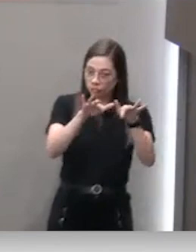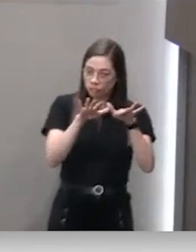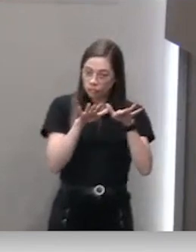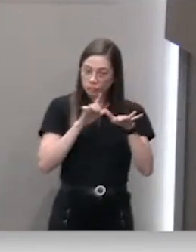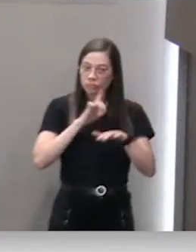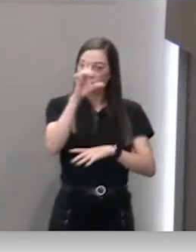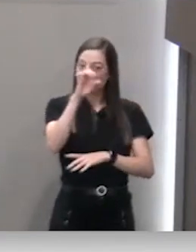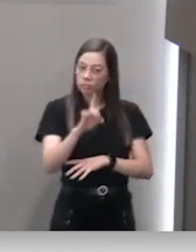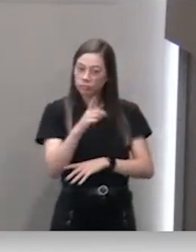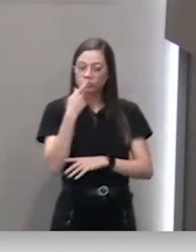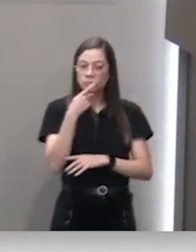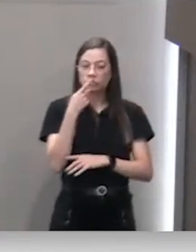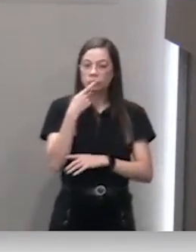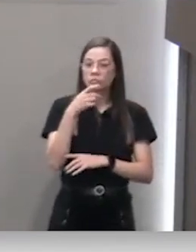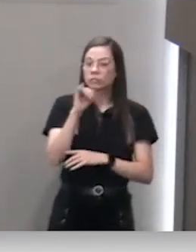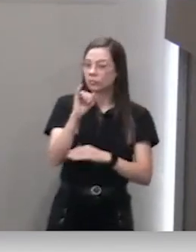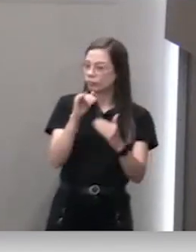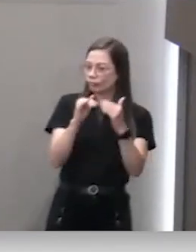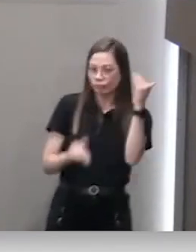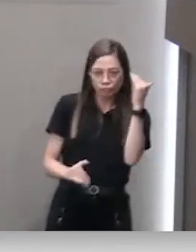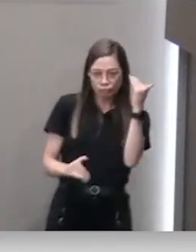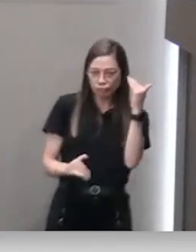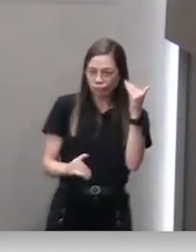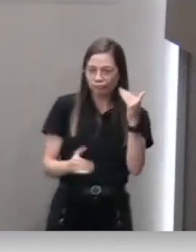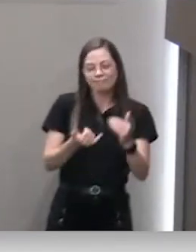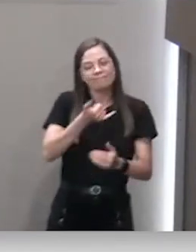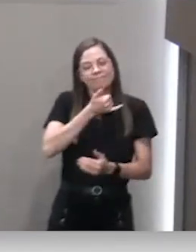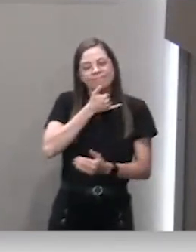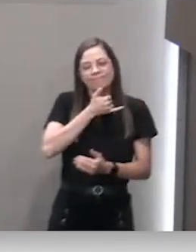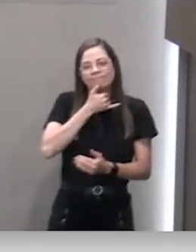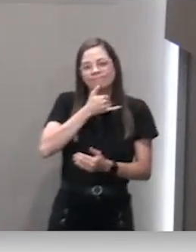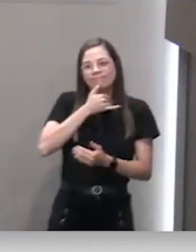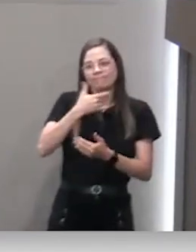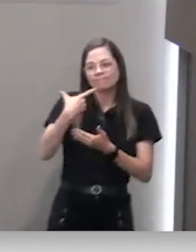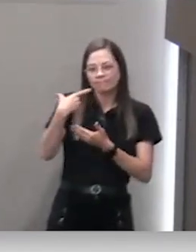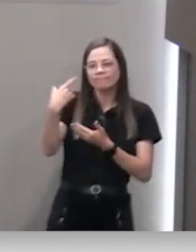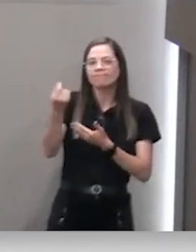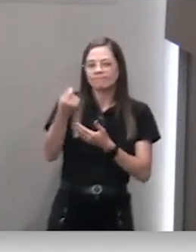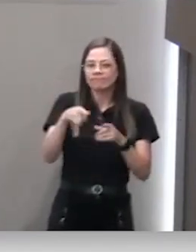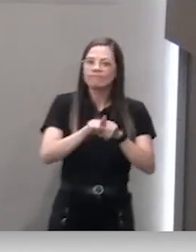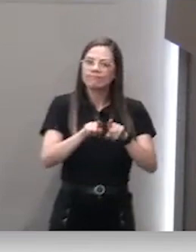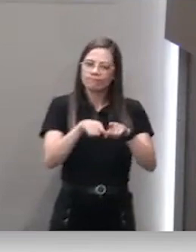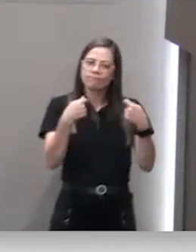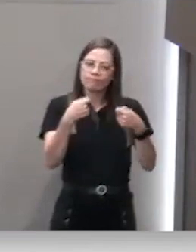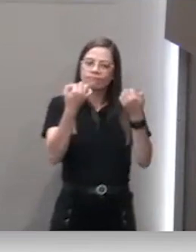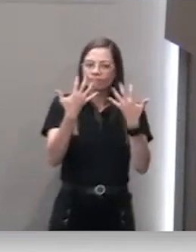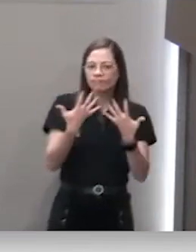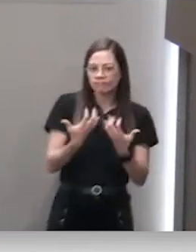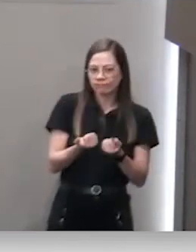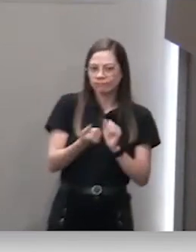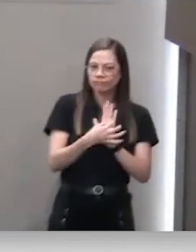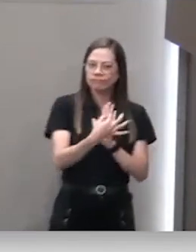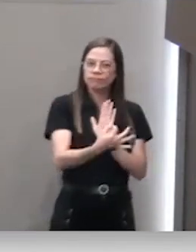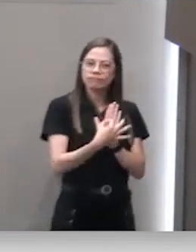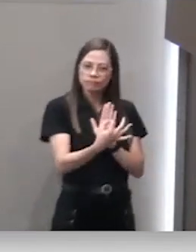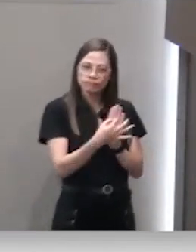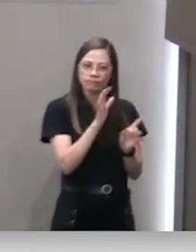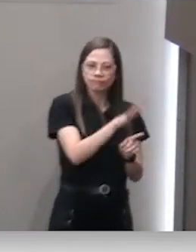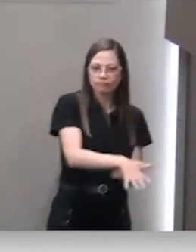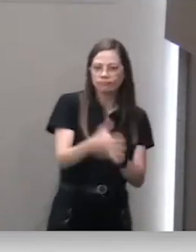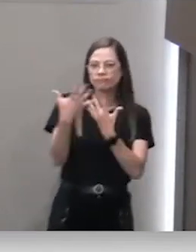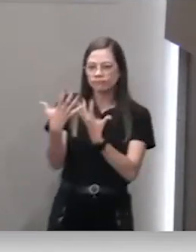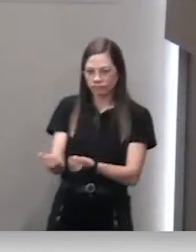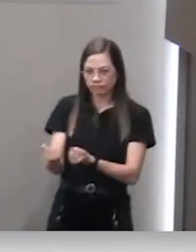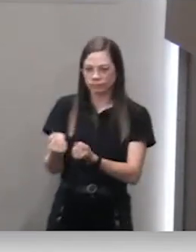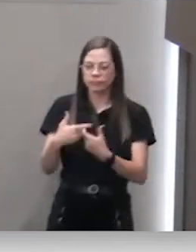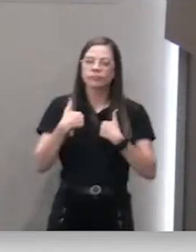à fala, e quem não concordar, infelizmente, vai ter que aceitar a opinião, tanto contrária quanto a favor. Então, eu peço